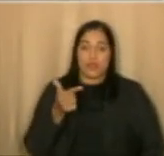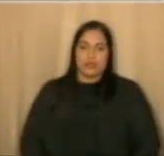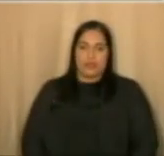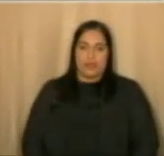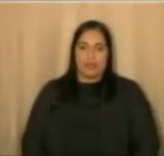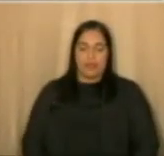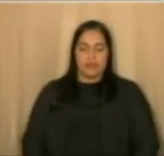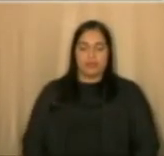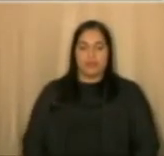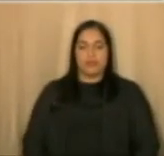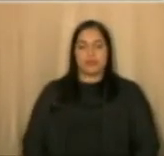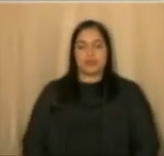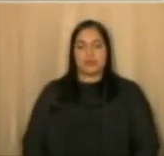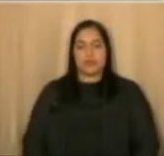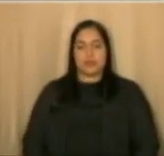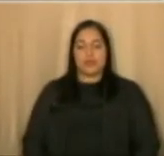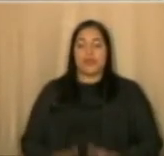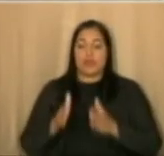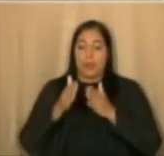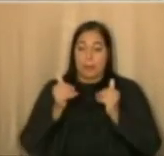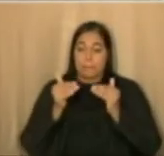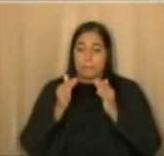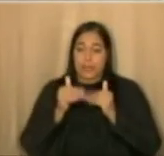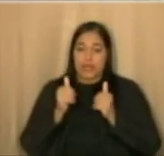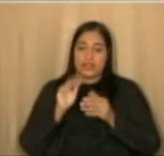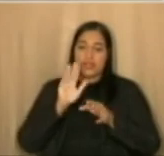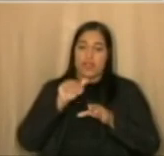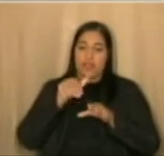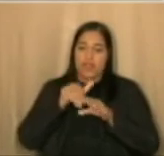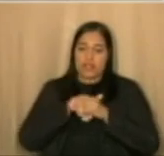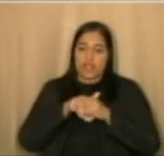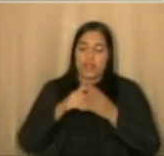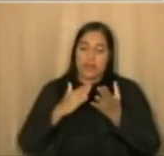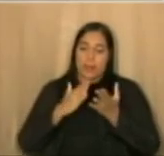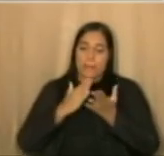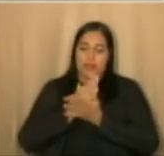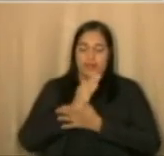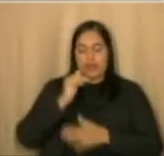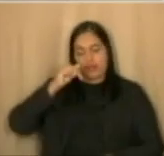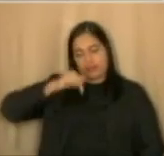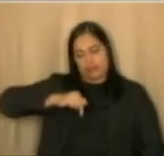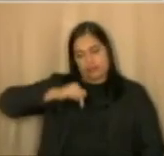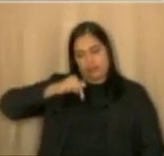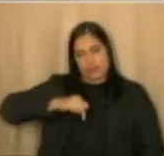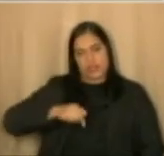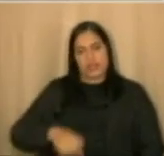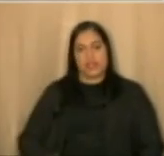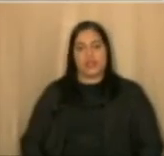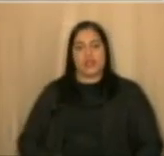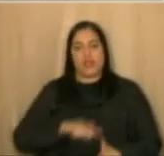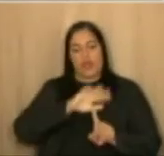mais. Assim, eu peço que seja votado e aprovado nessa casa, de forma a